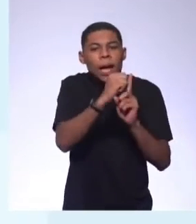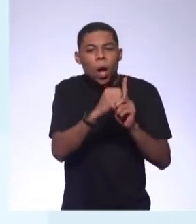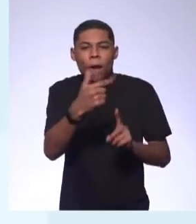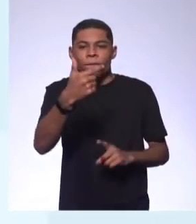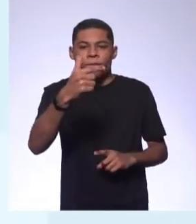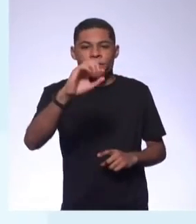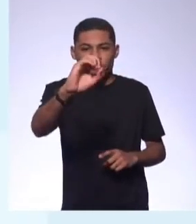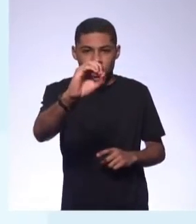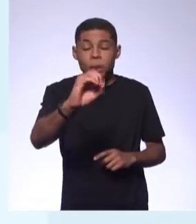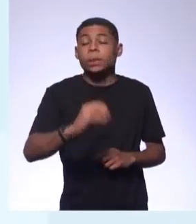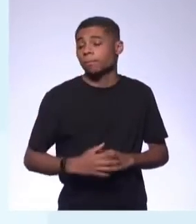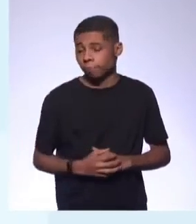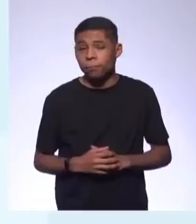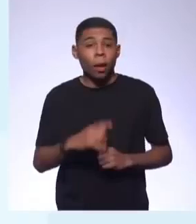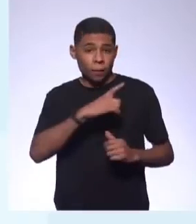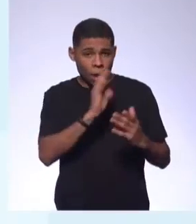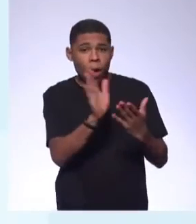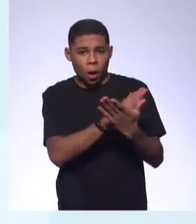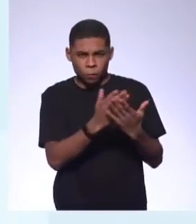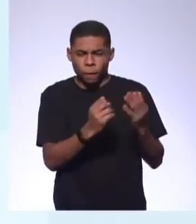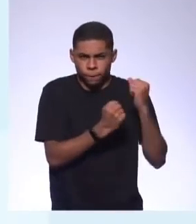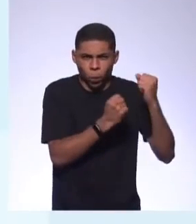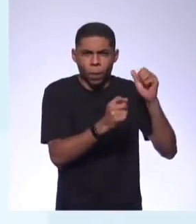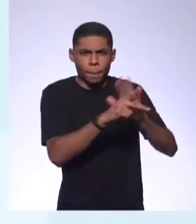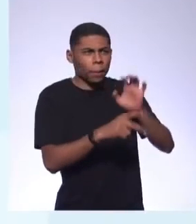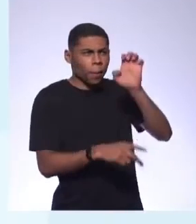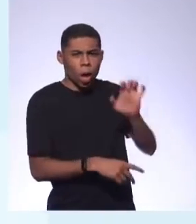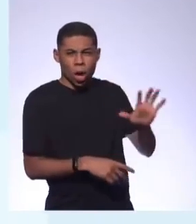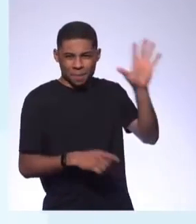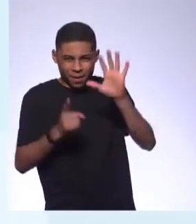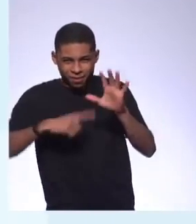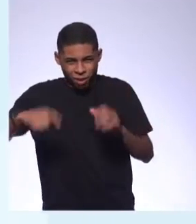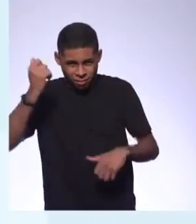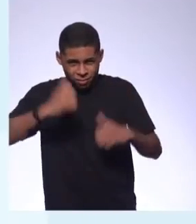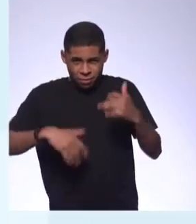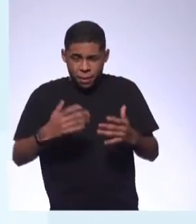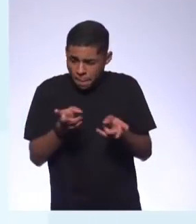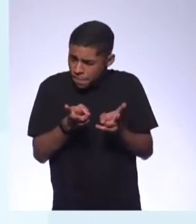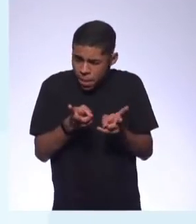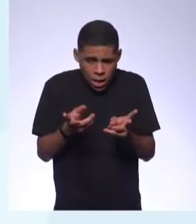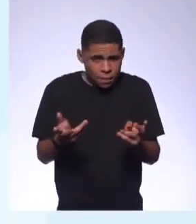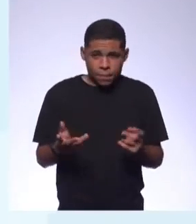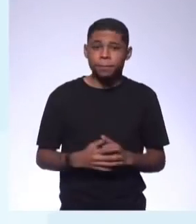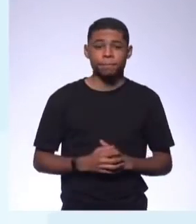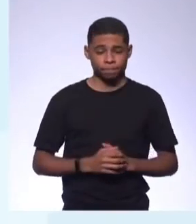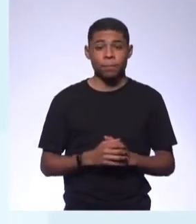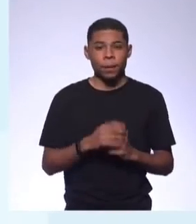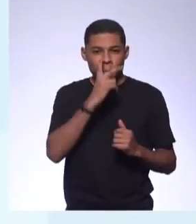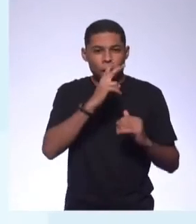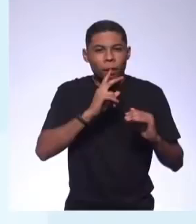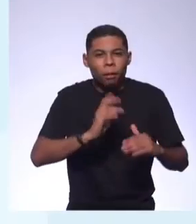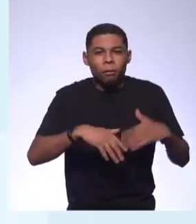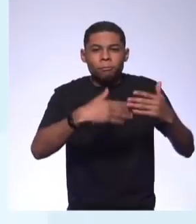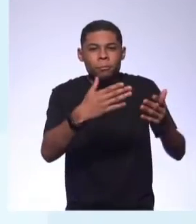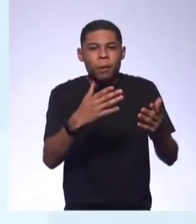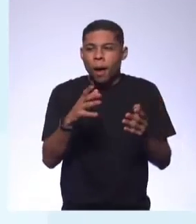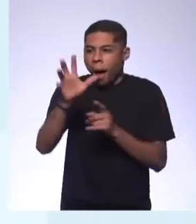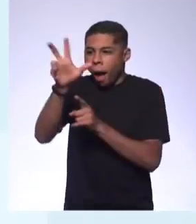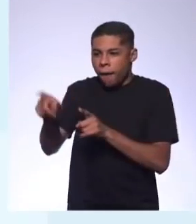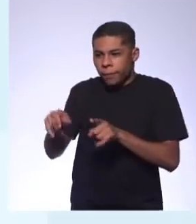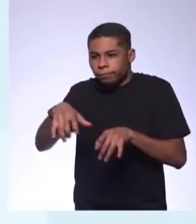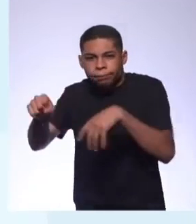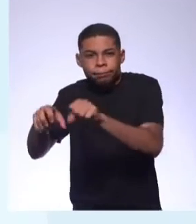entre algumas dessas potências europeias de que estamos falando, as mesmas que promoveram a partilha da África,